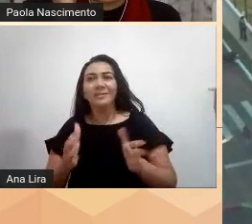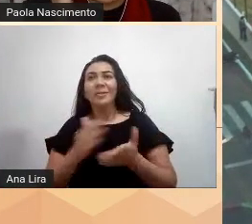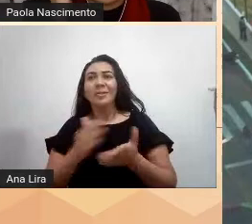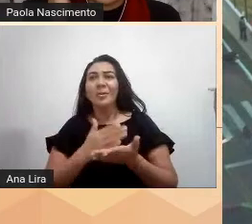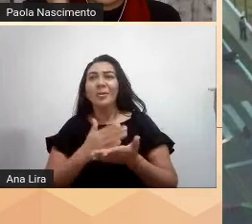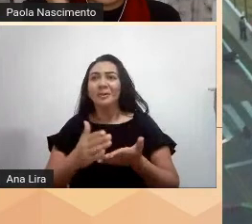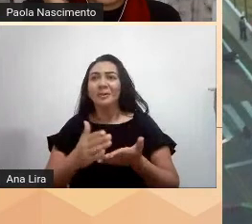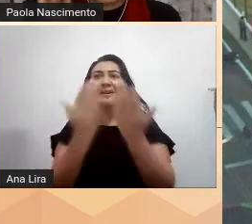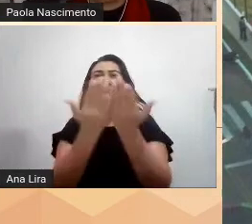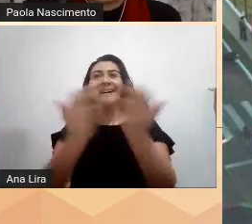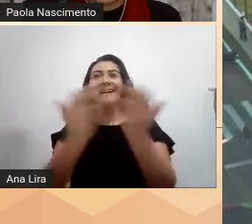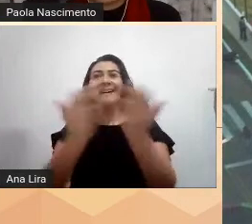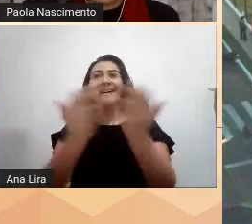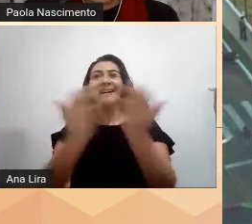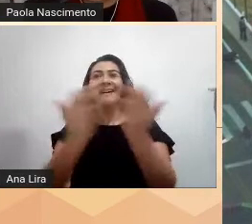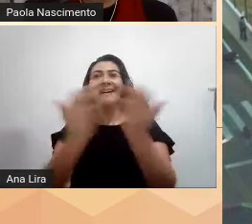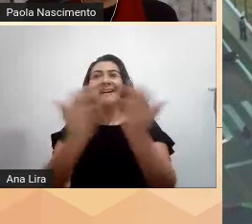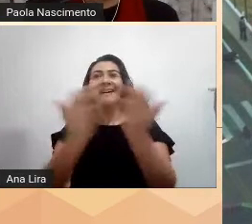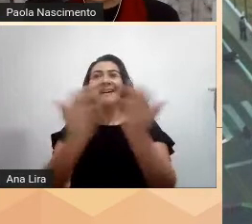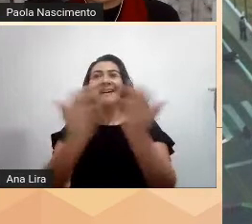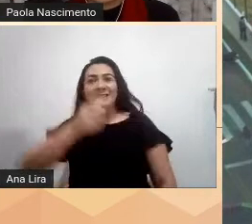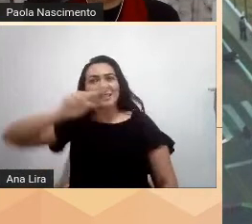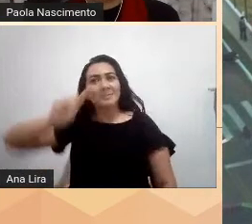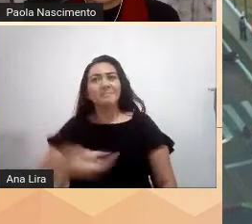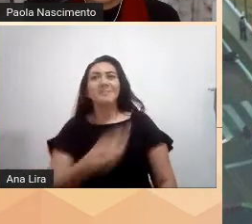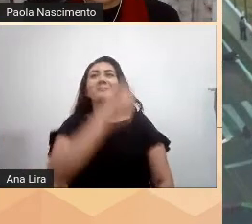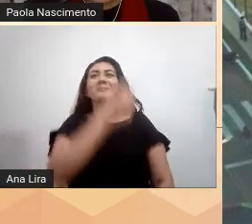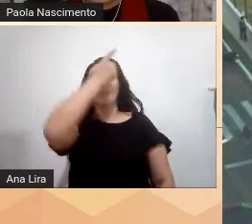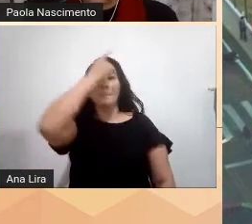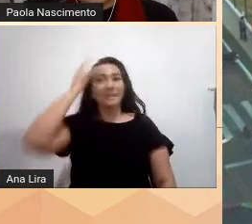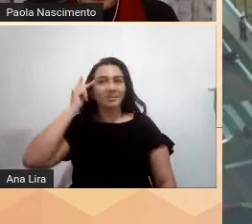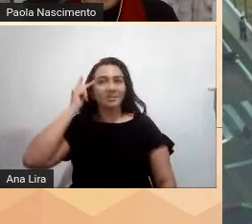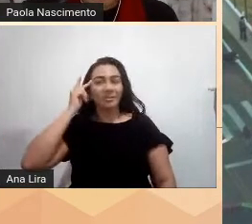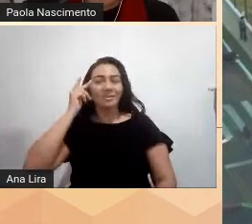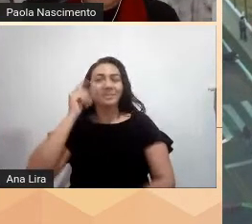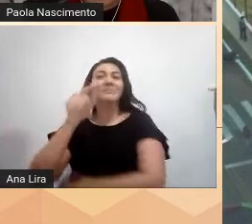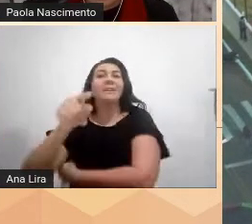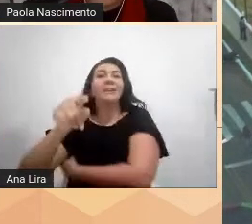bacana. E nessa inauguração,